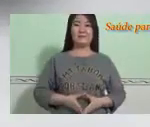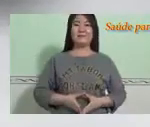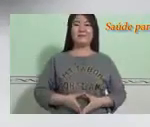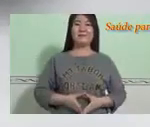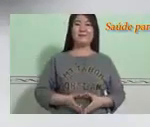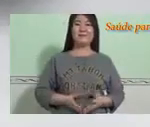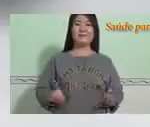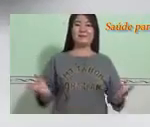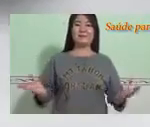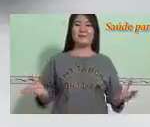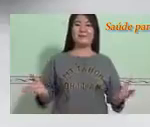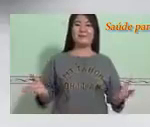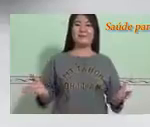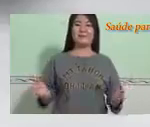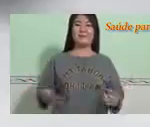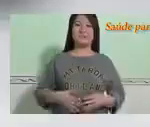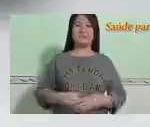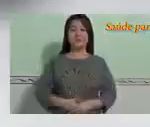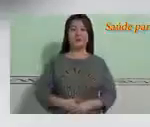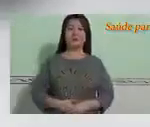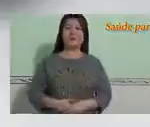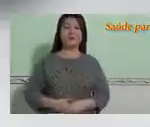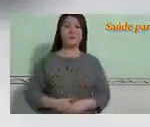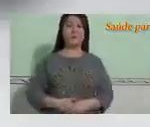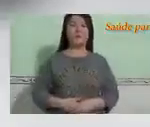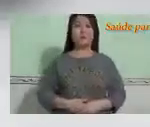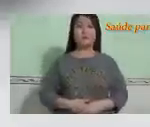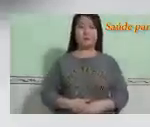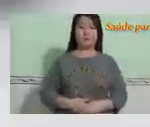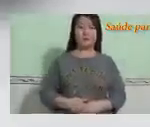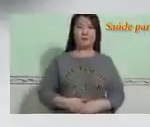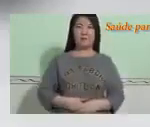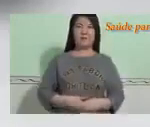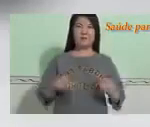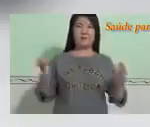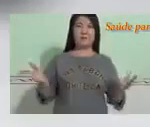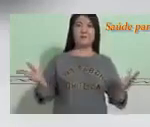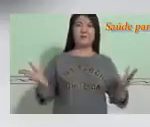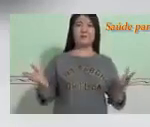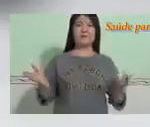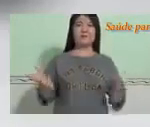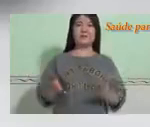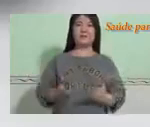Bater os ingredientes no liquidificador e tomar a zeg, sem colher.